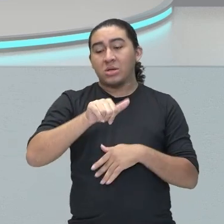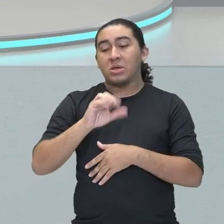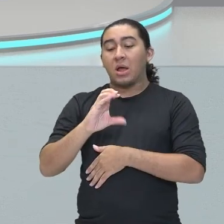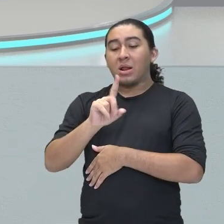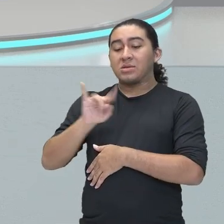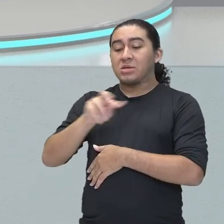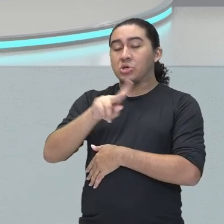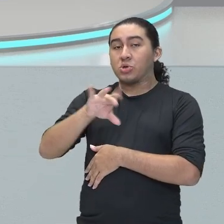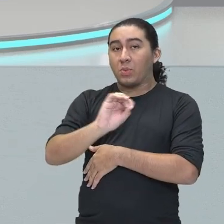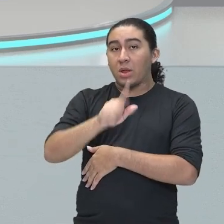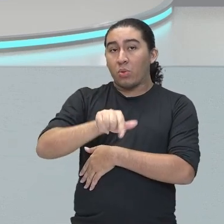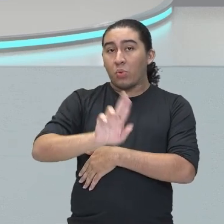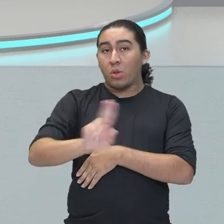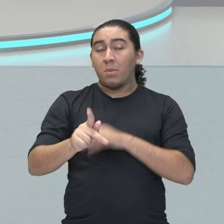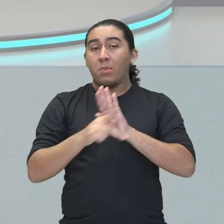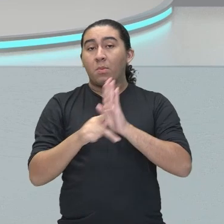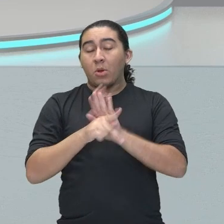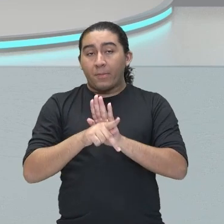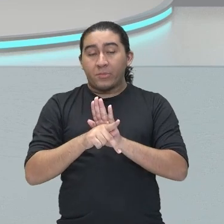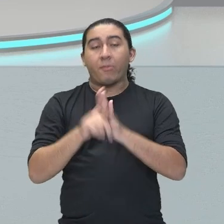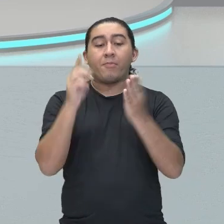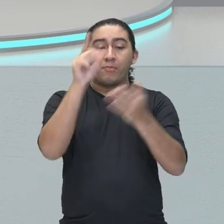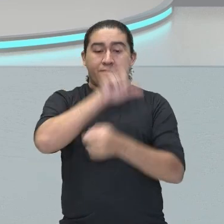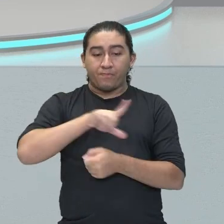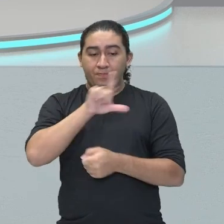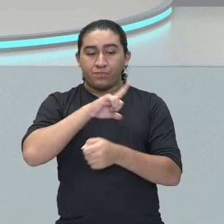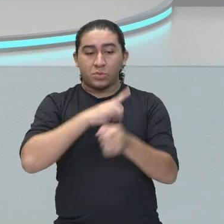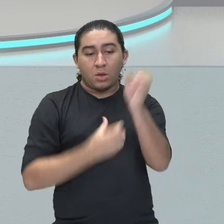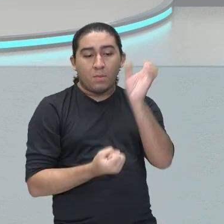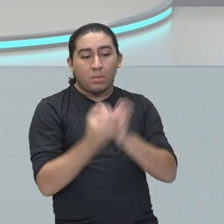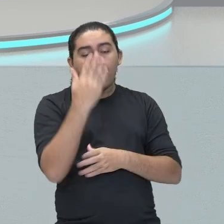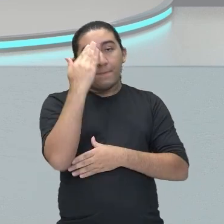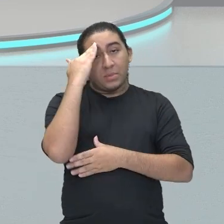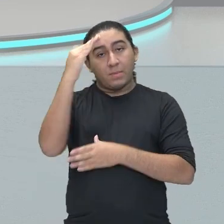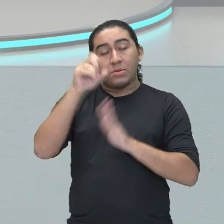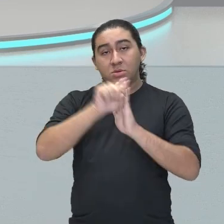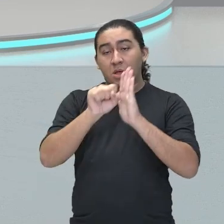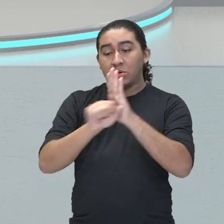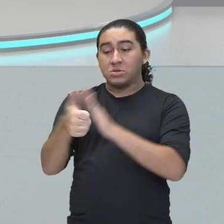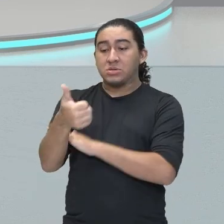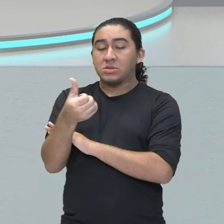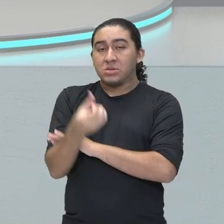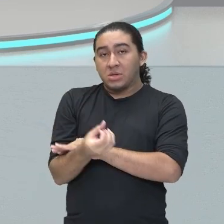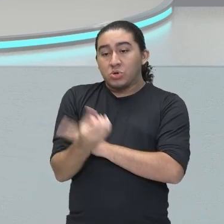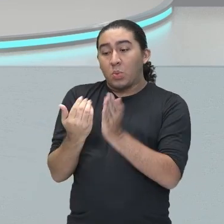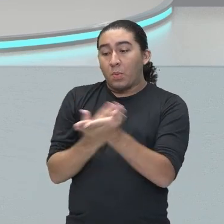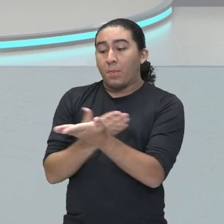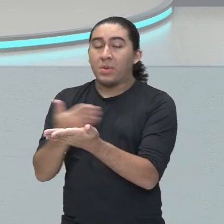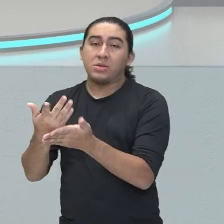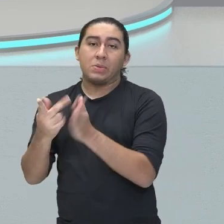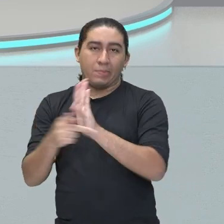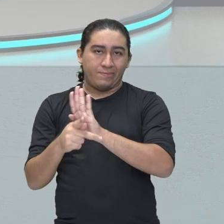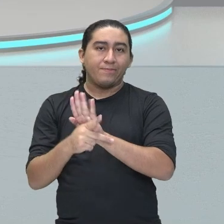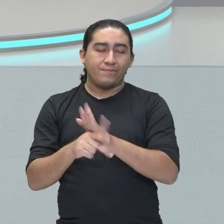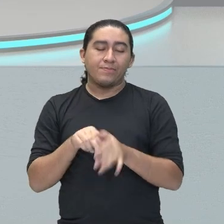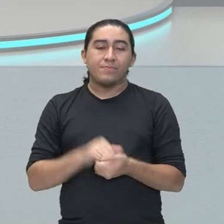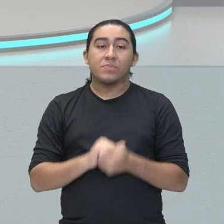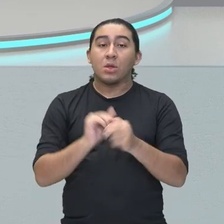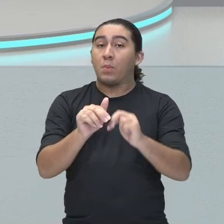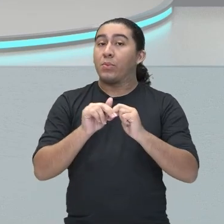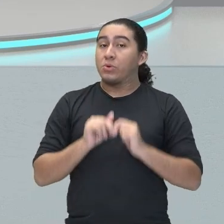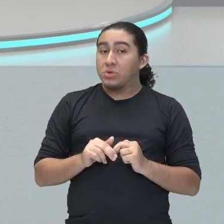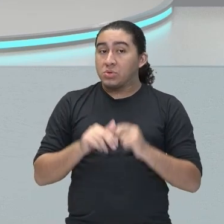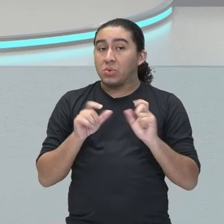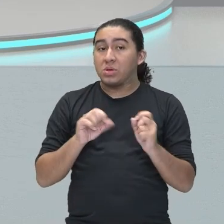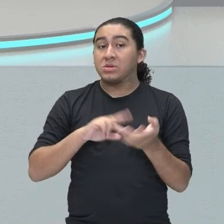aos estilos literários que vigoraram no século XVI, na época do Renascimento. Por isso,